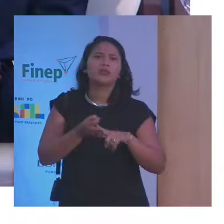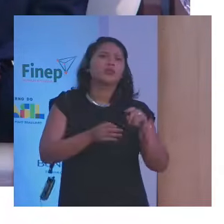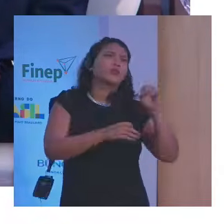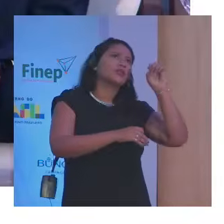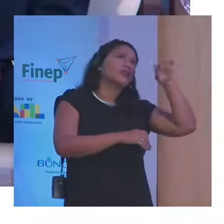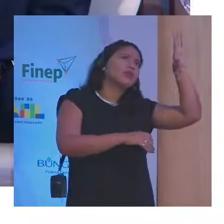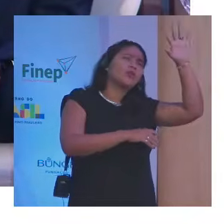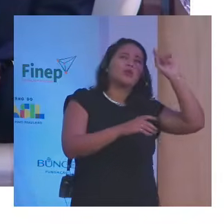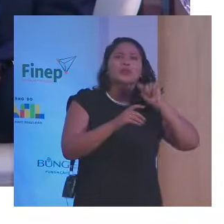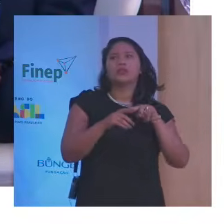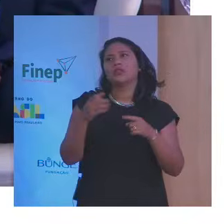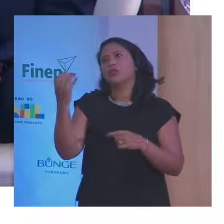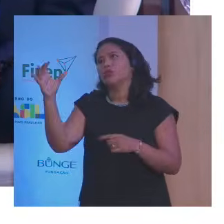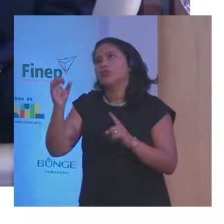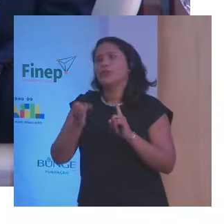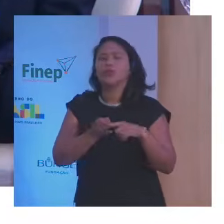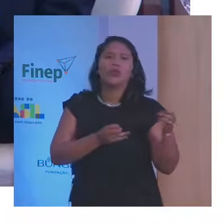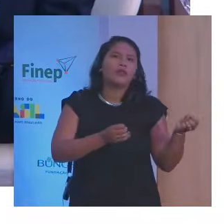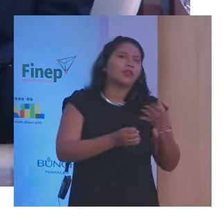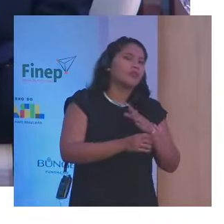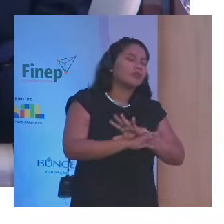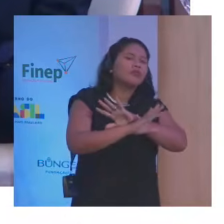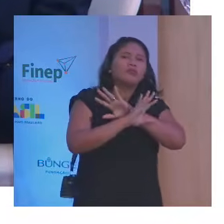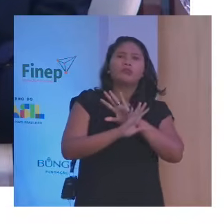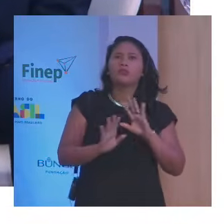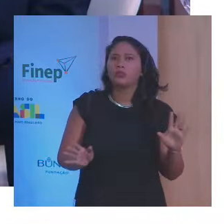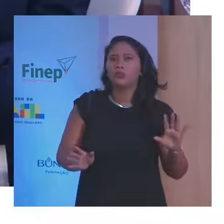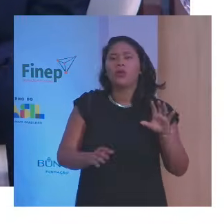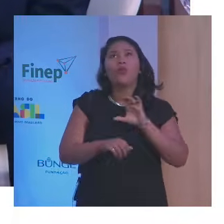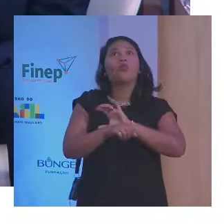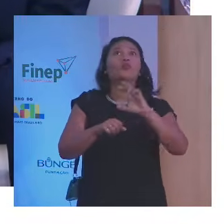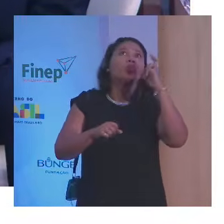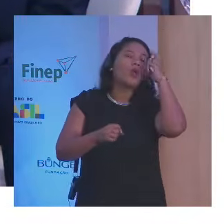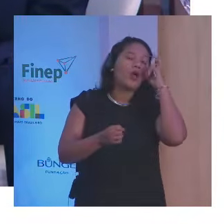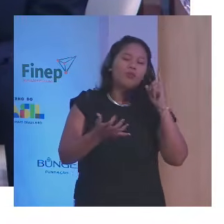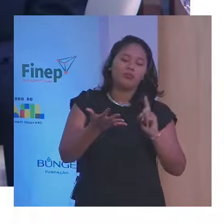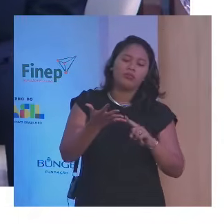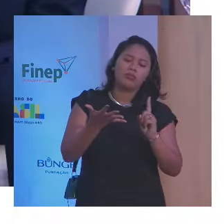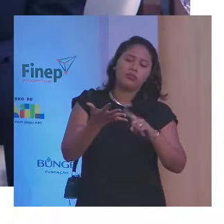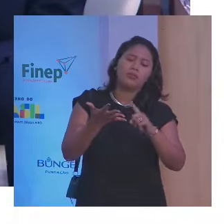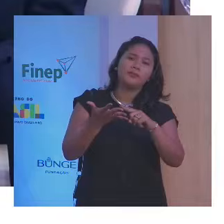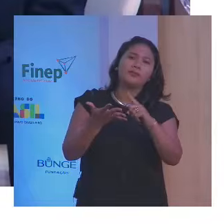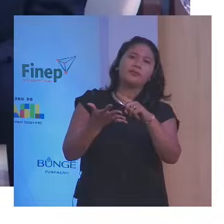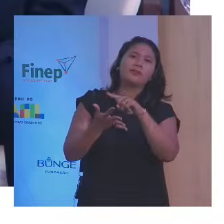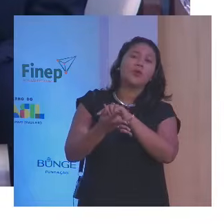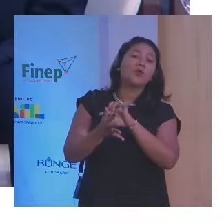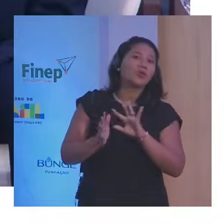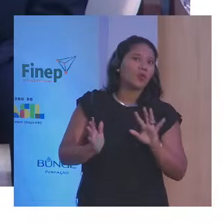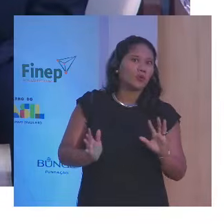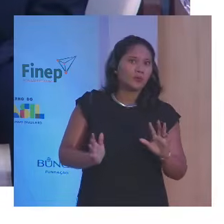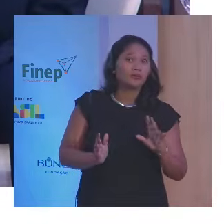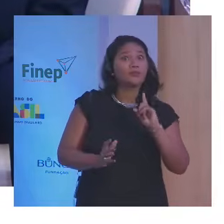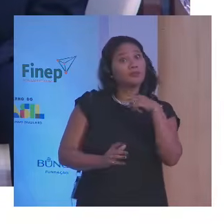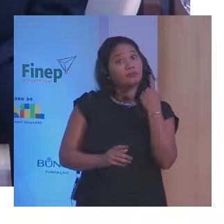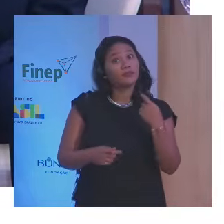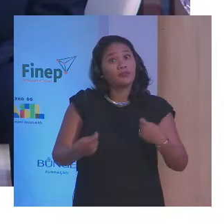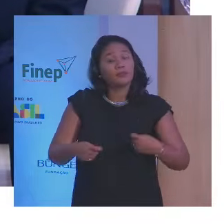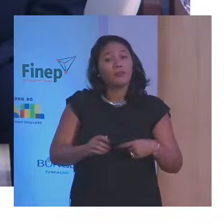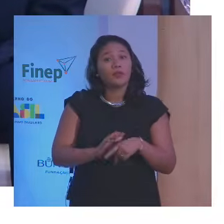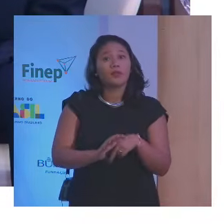espacial, diplomacia científica, da inovação, você vai ouvir diplomacia cultural, você vai ouvir muitas coisas. E há gente